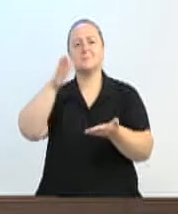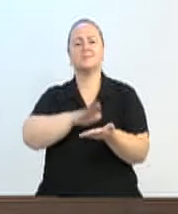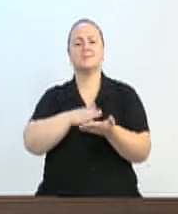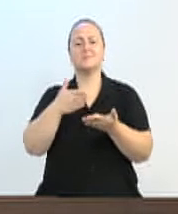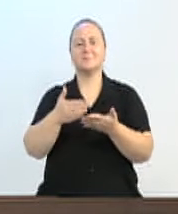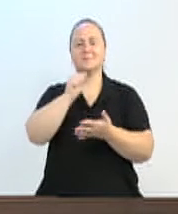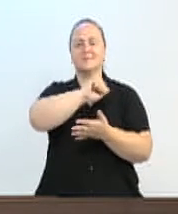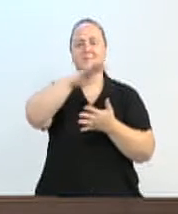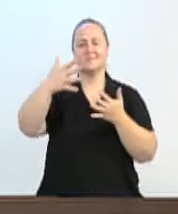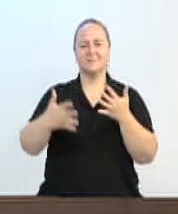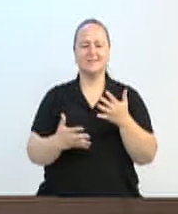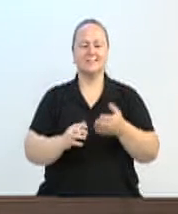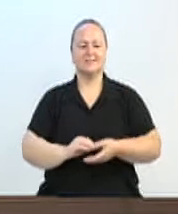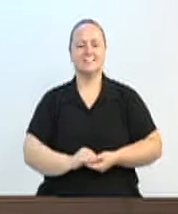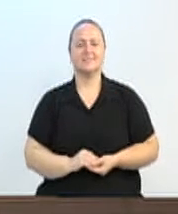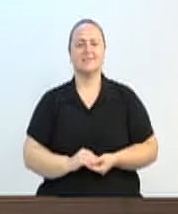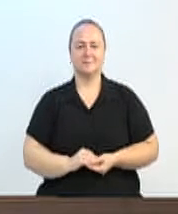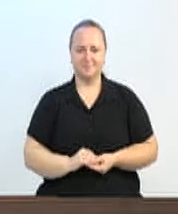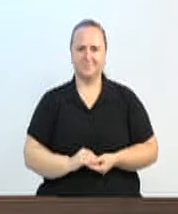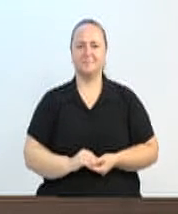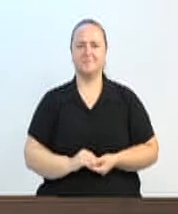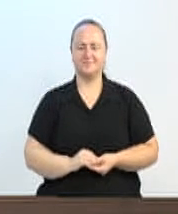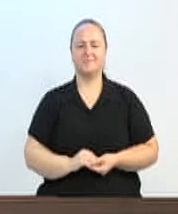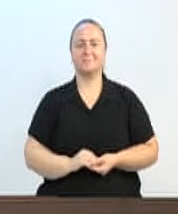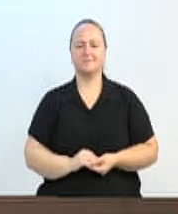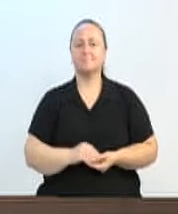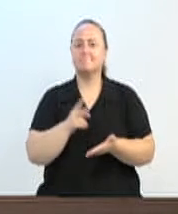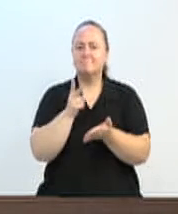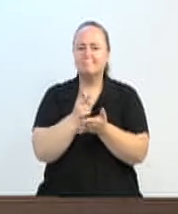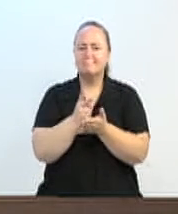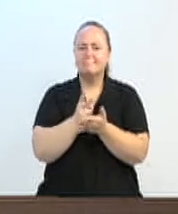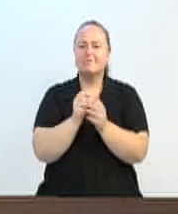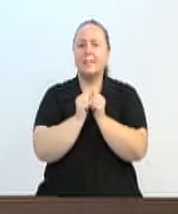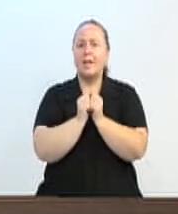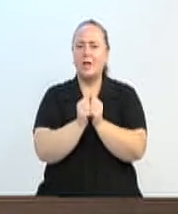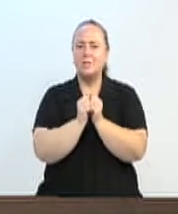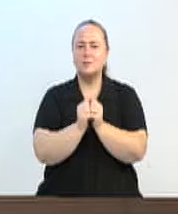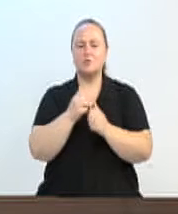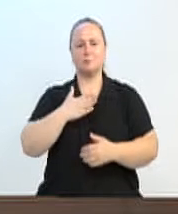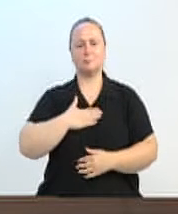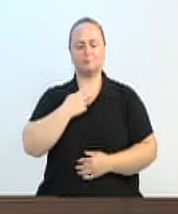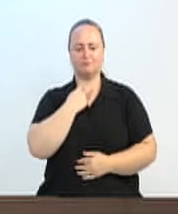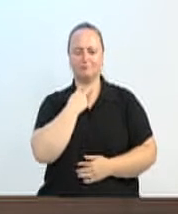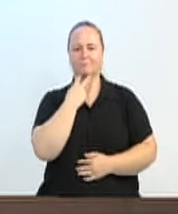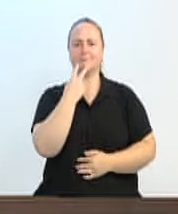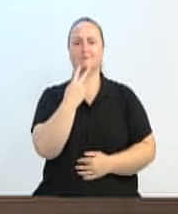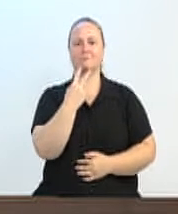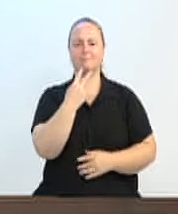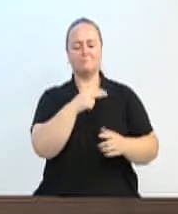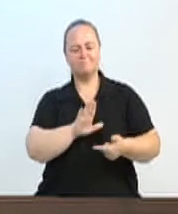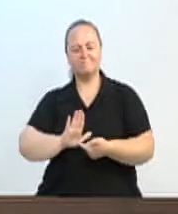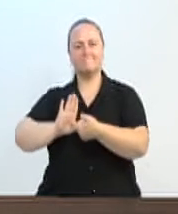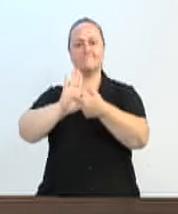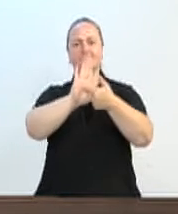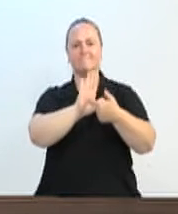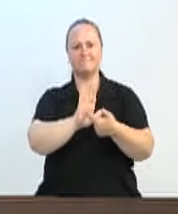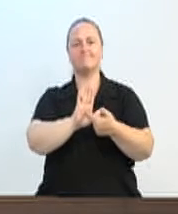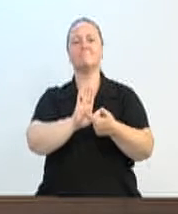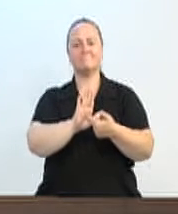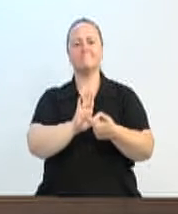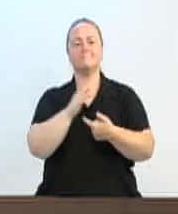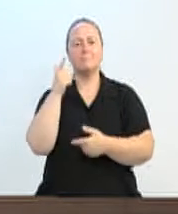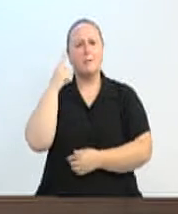intérpretes de libras que fizeram com que a minha voz ultrapassasse